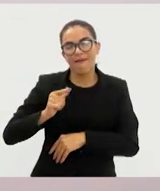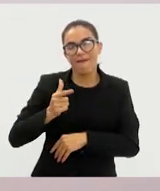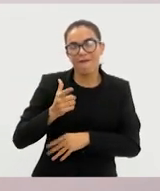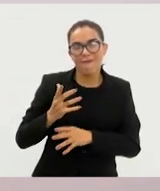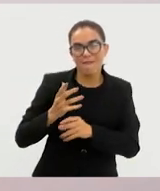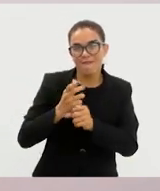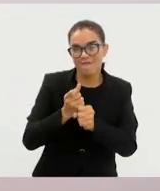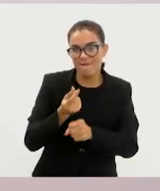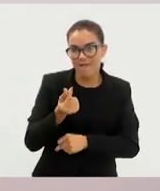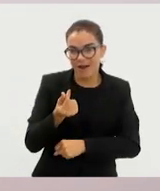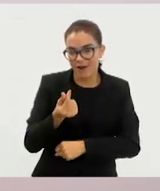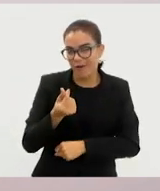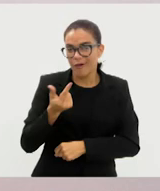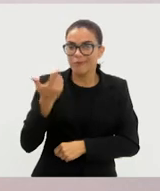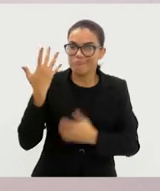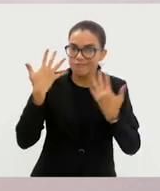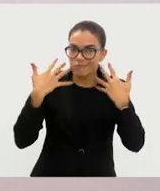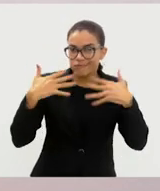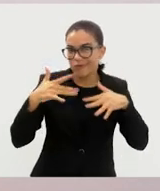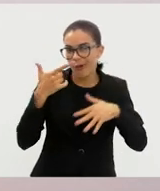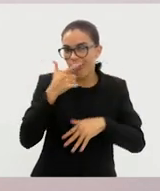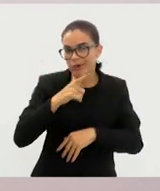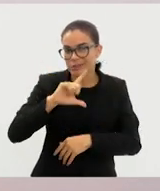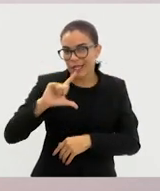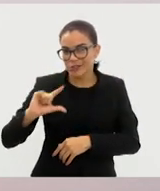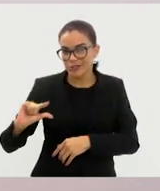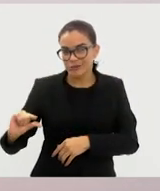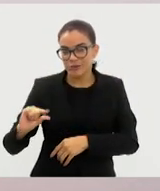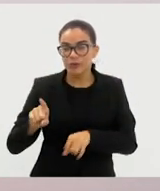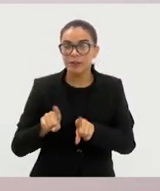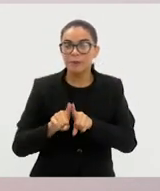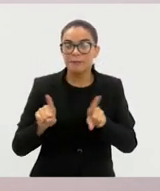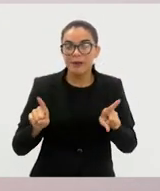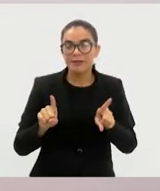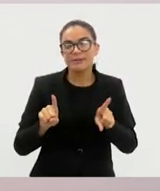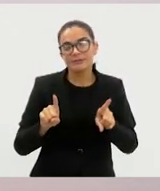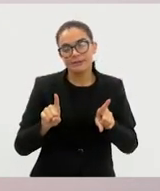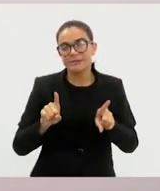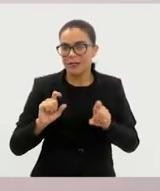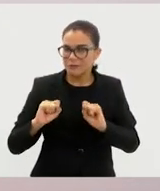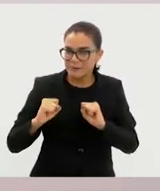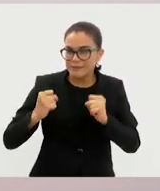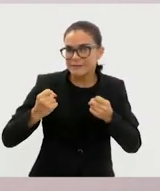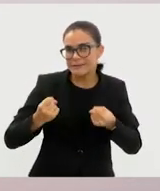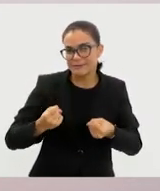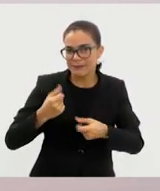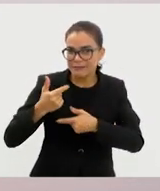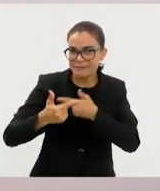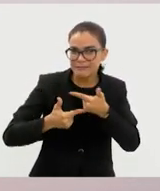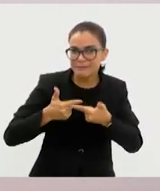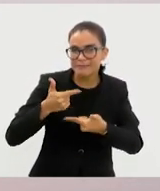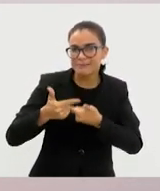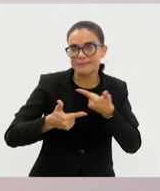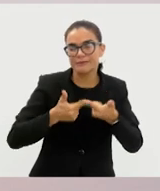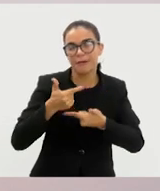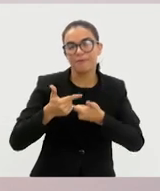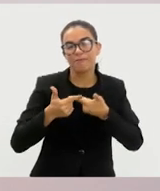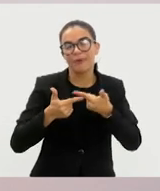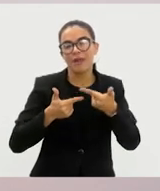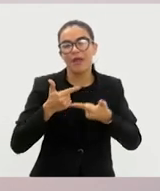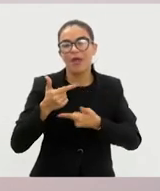sobre o qual você não consegue mais baixar. Mas a ideia é o esforço que vem sendo feito ao longo dos exercícios é